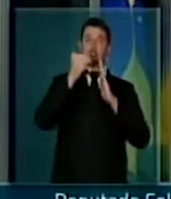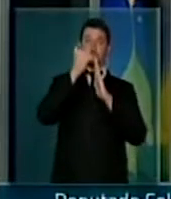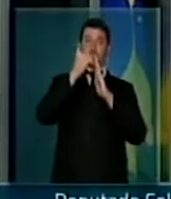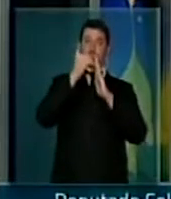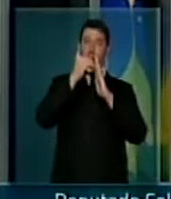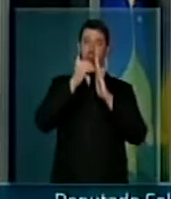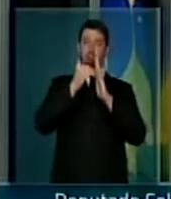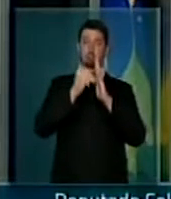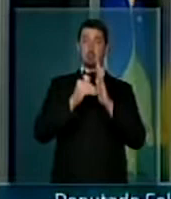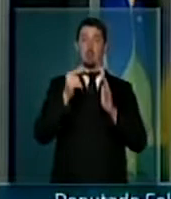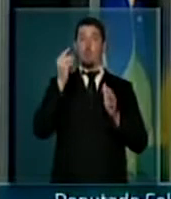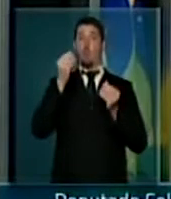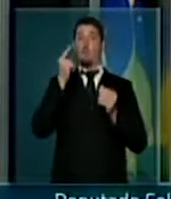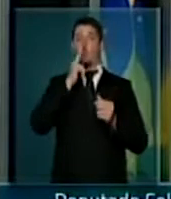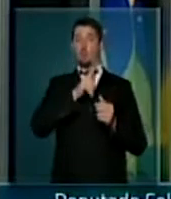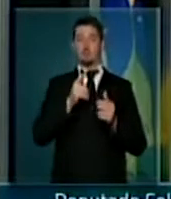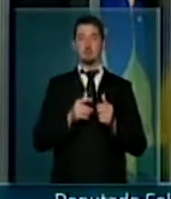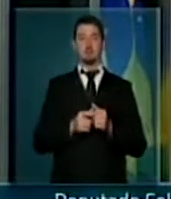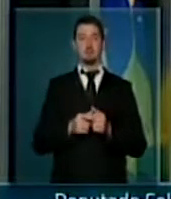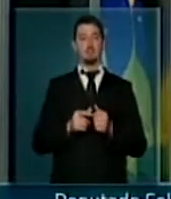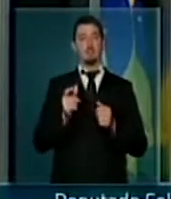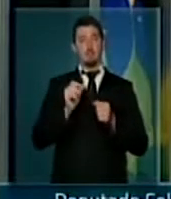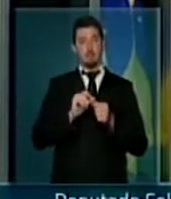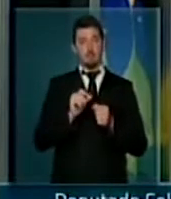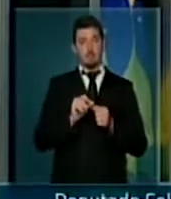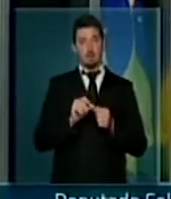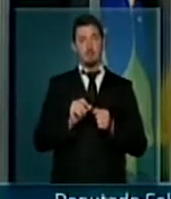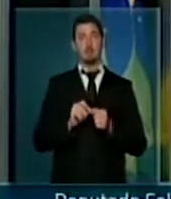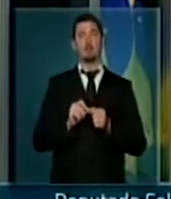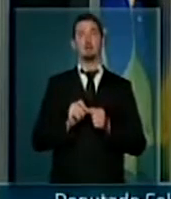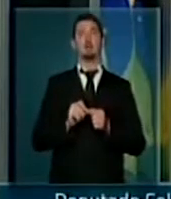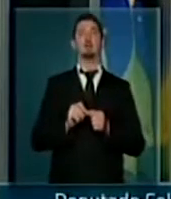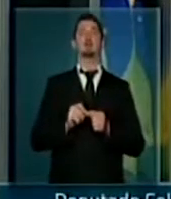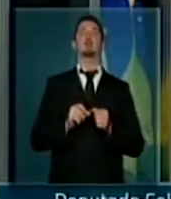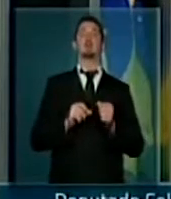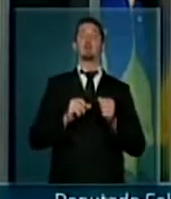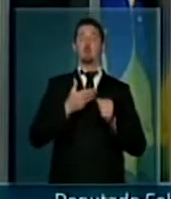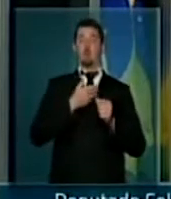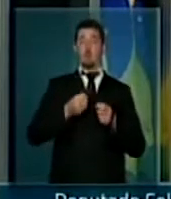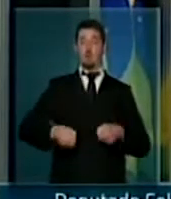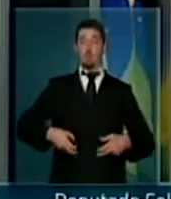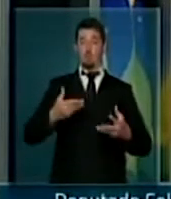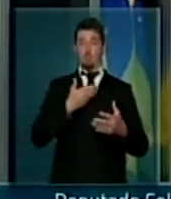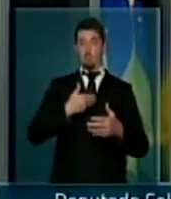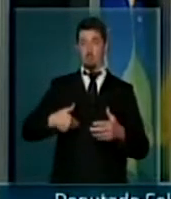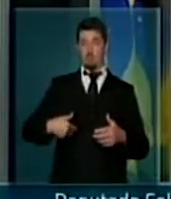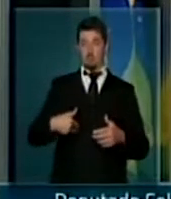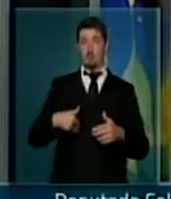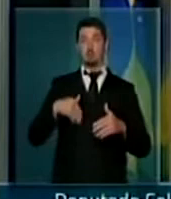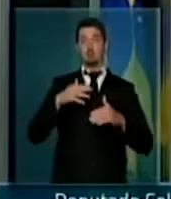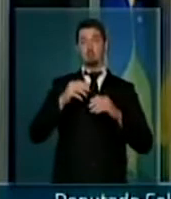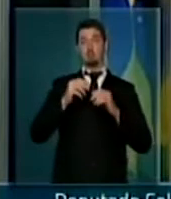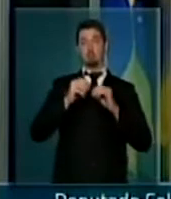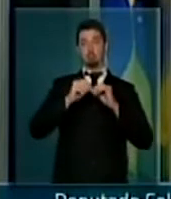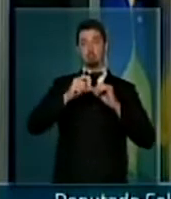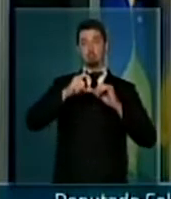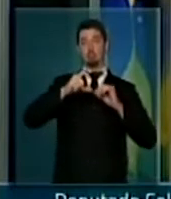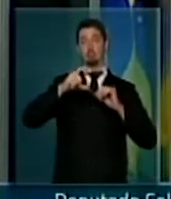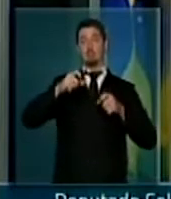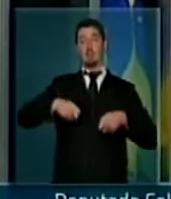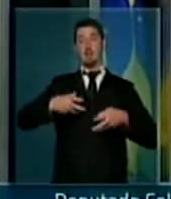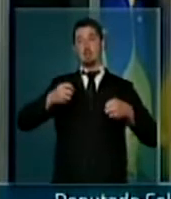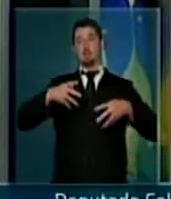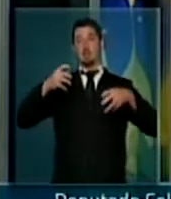anos. Como chegar lá? Fazer com que os gastos públicos passem a crescer